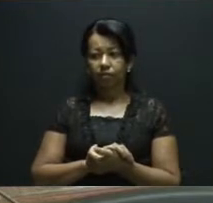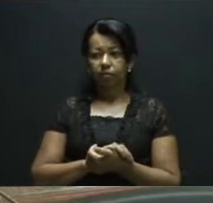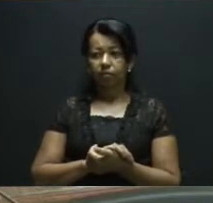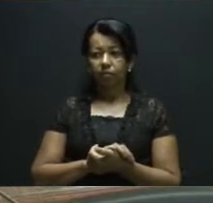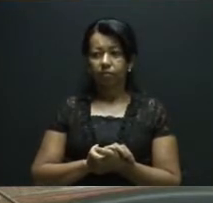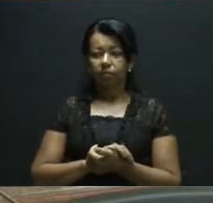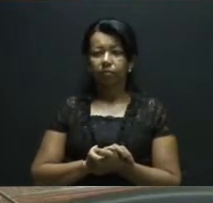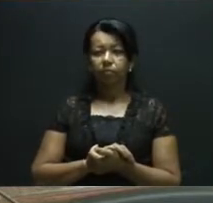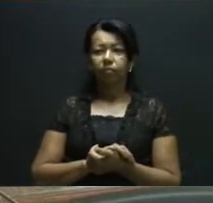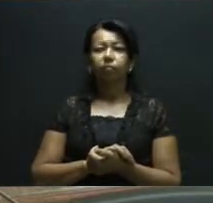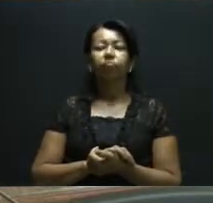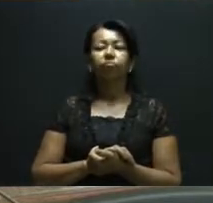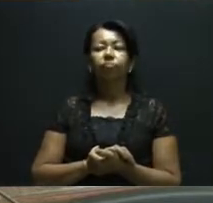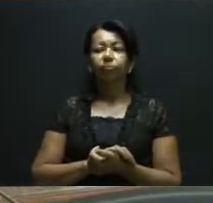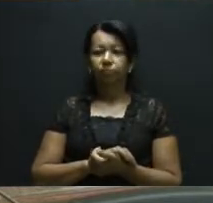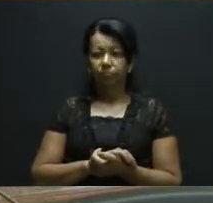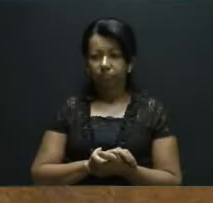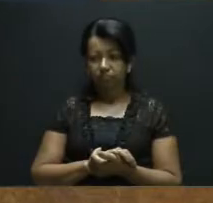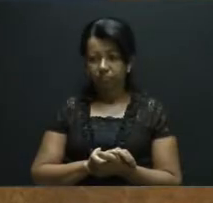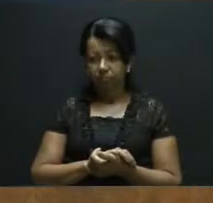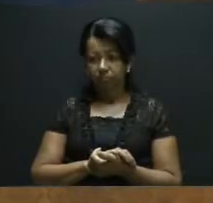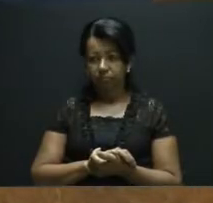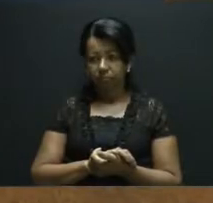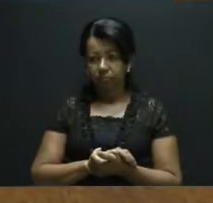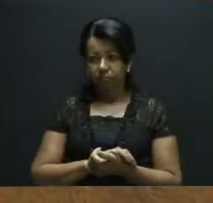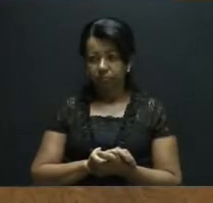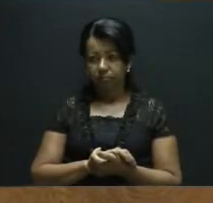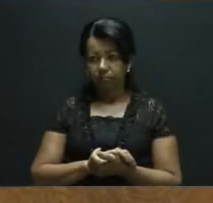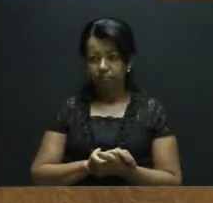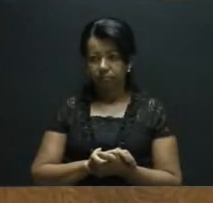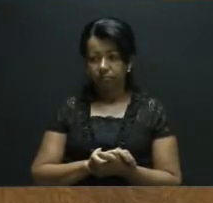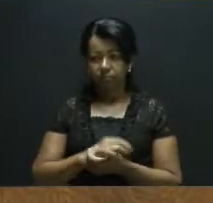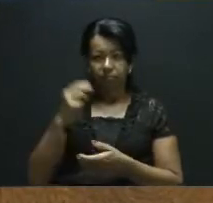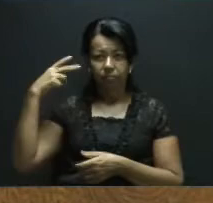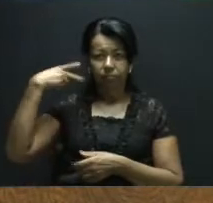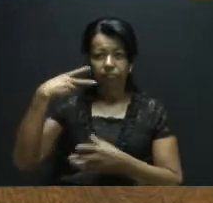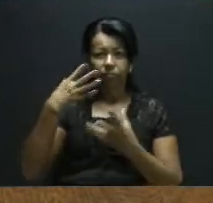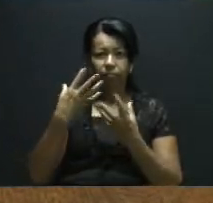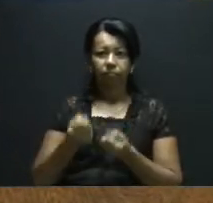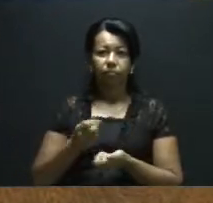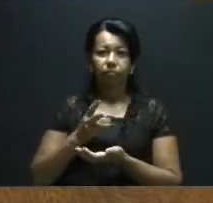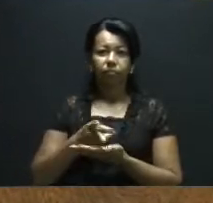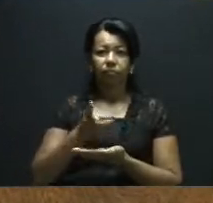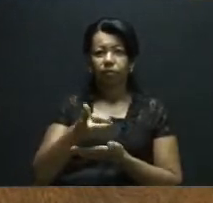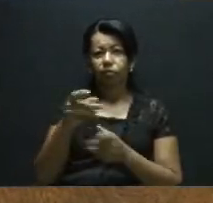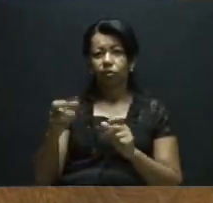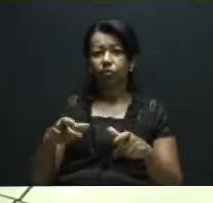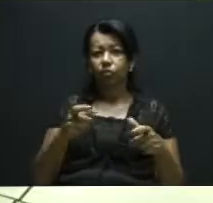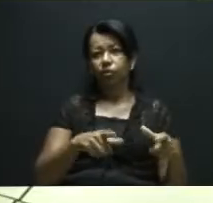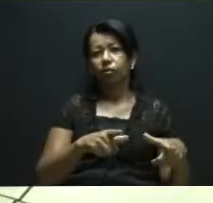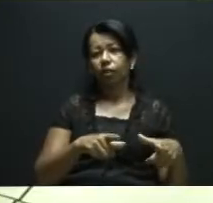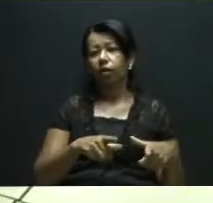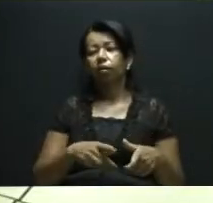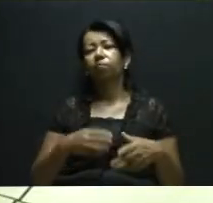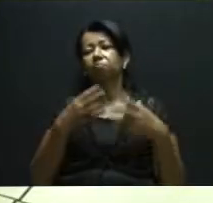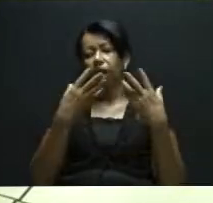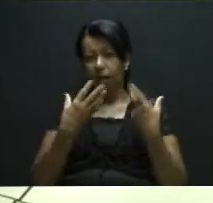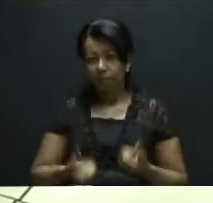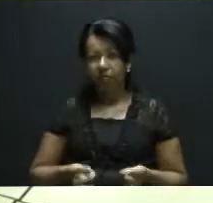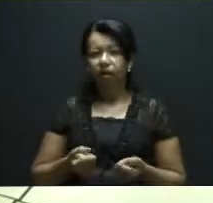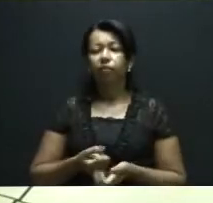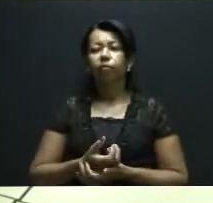submeteu ao plenário a questão de óleo vereador anderson de lana os vereadores que forem pela aprovação permanece como se encontram